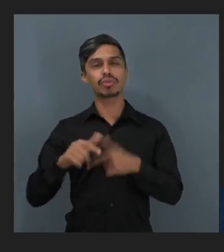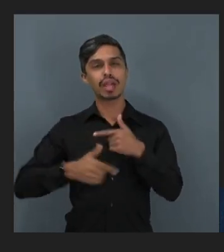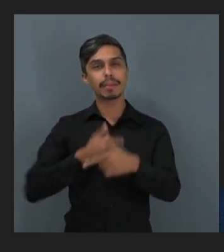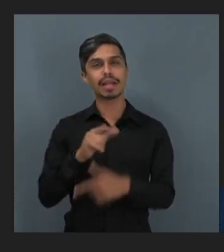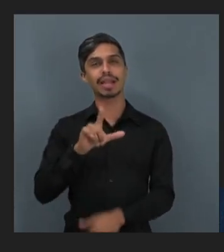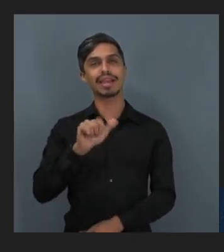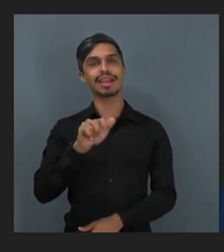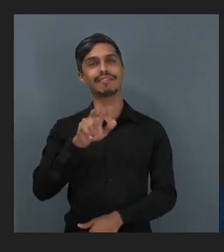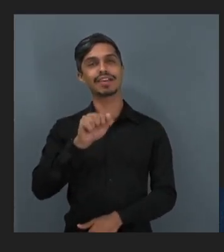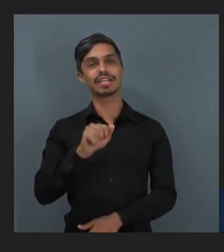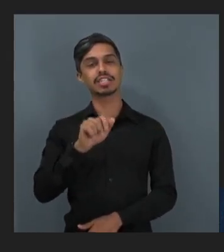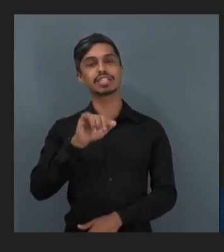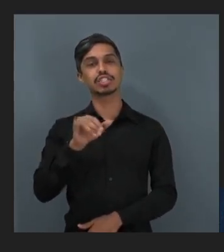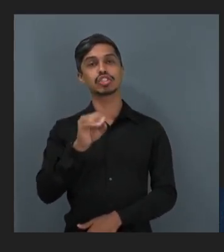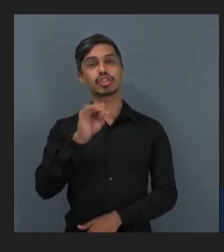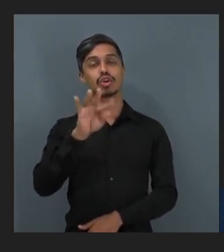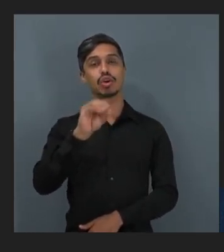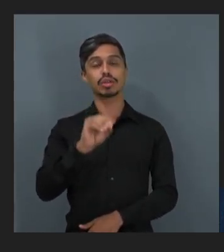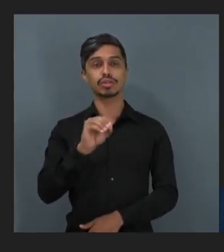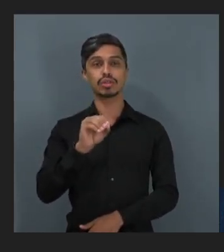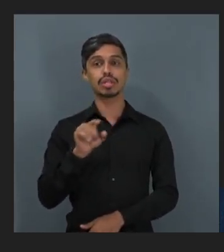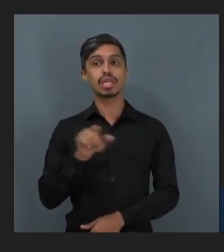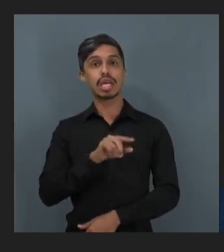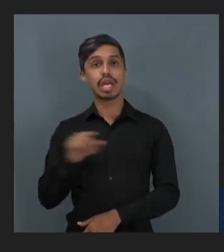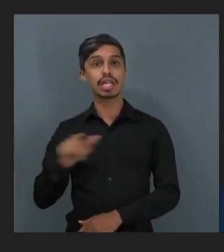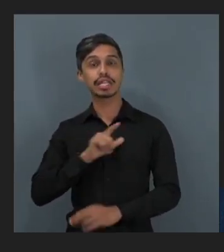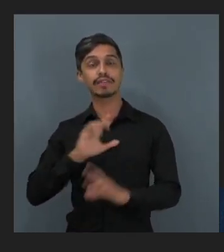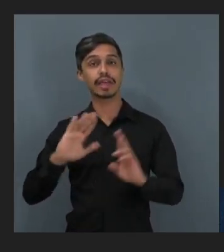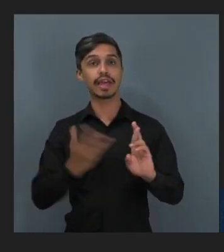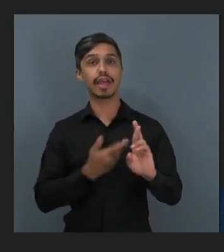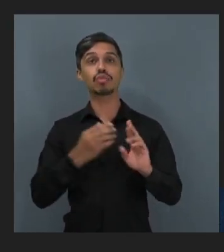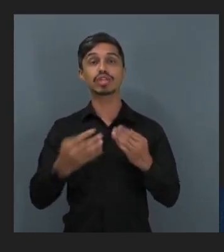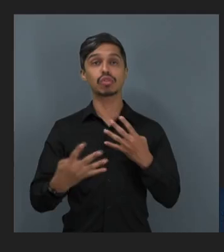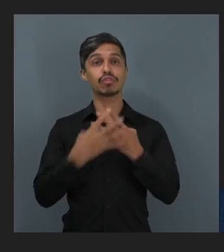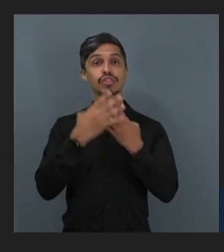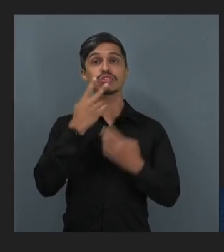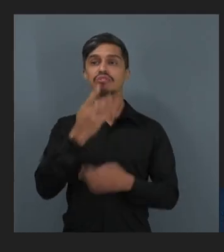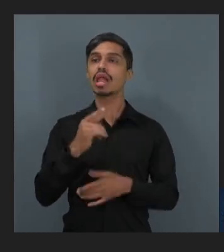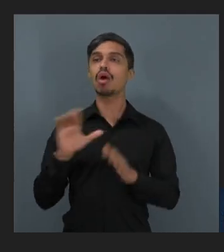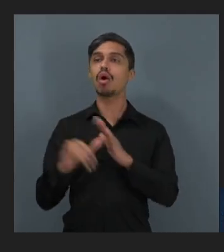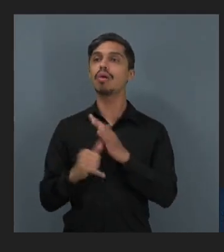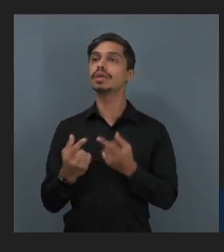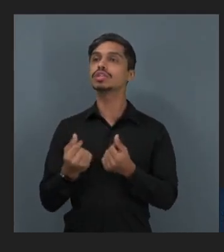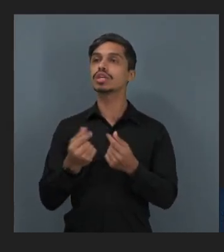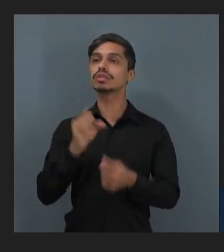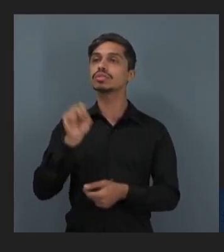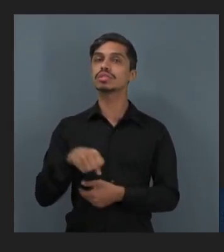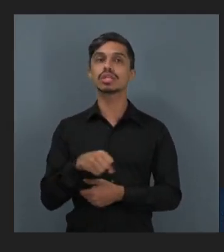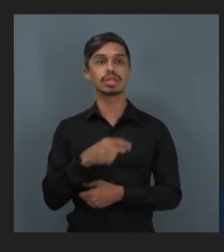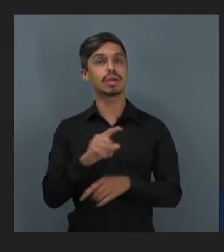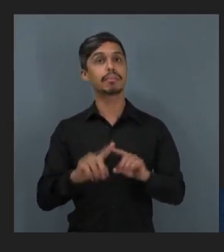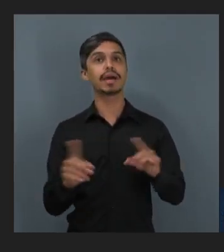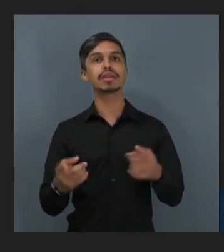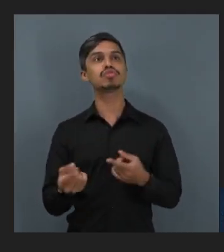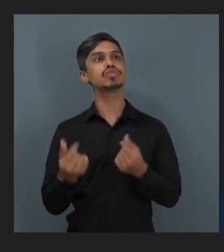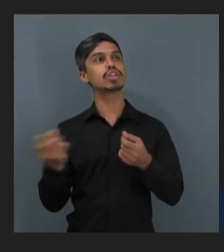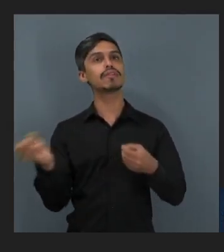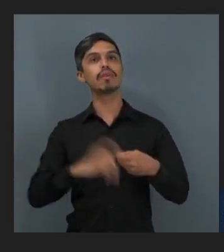foram réus confessos, que disseram que roubaram o dinheiro do Brasil. Eles estão recebendo o dinheiro de